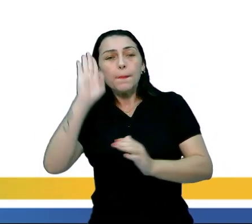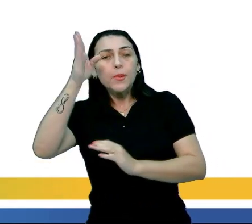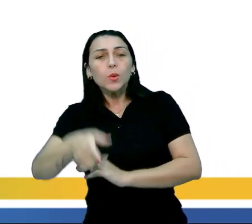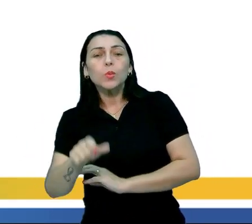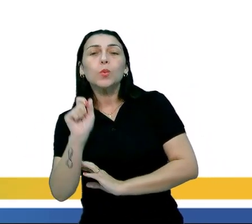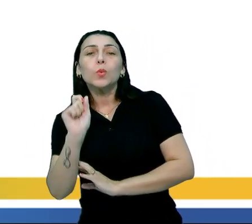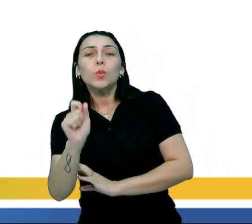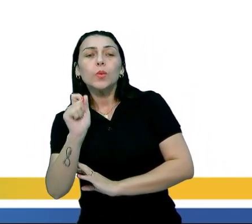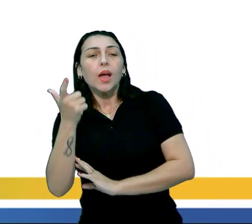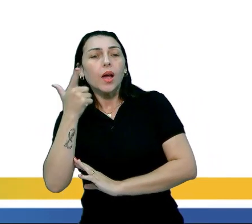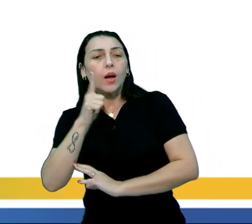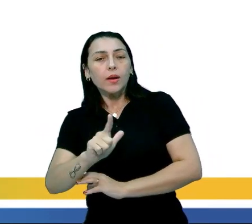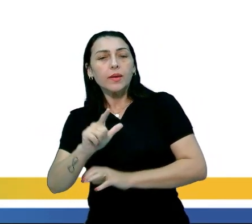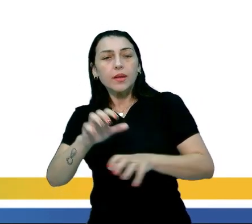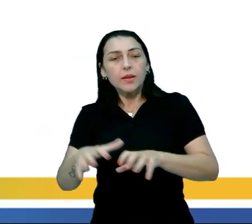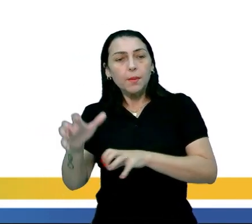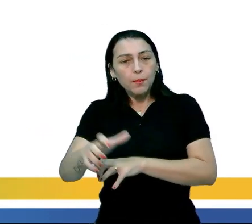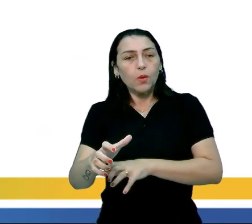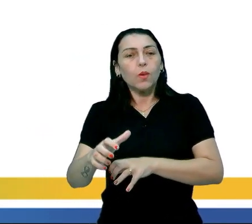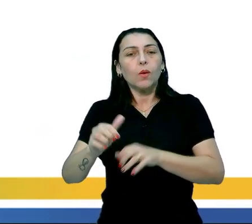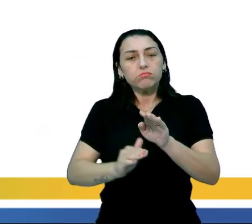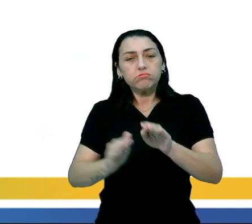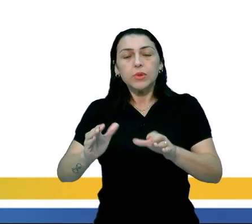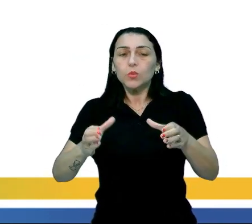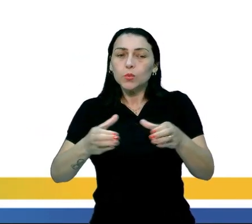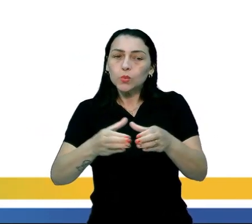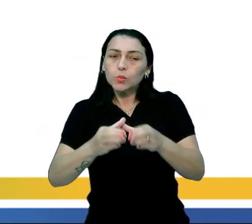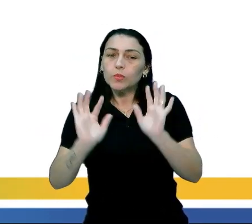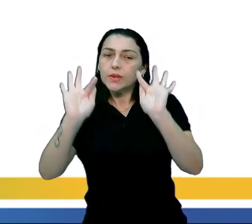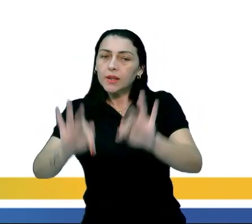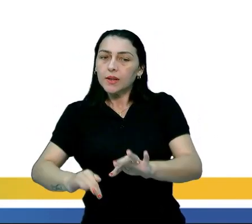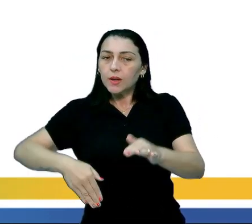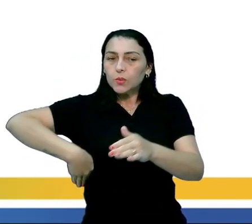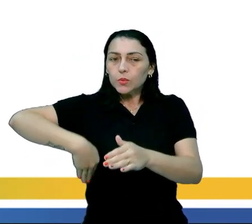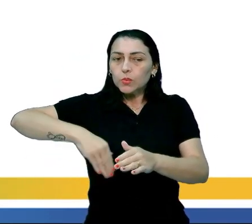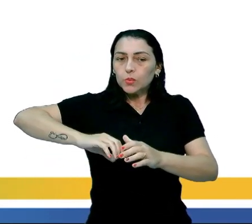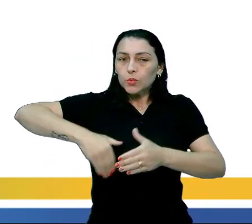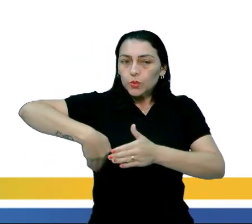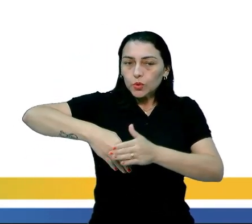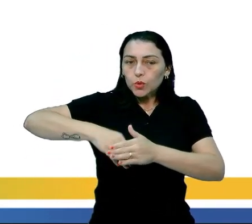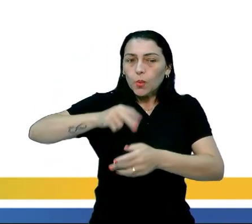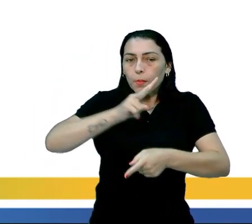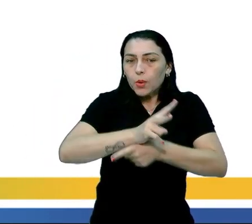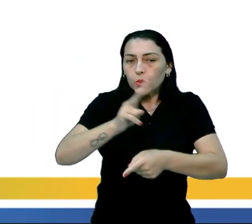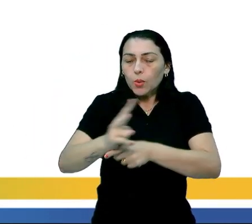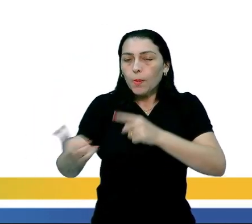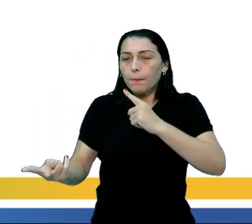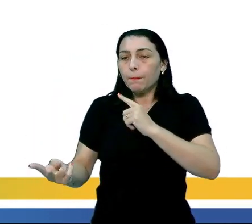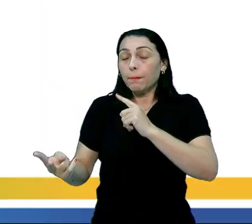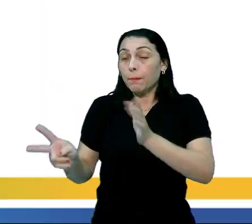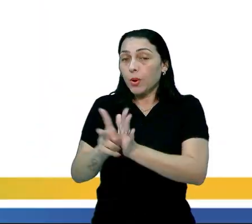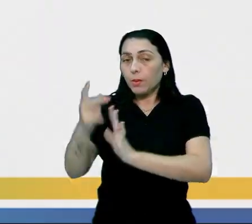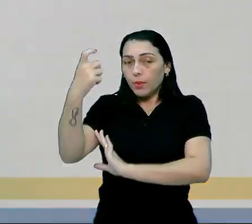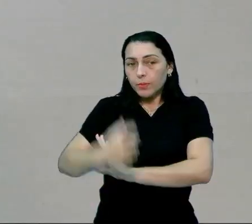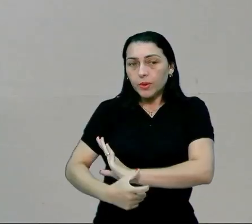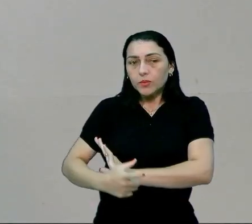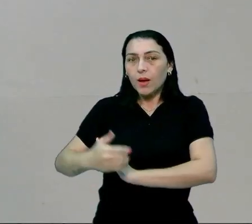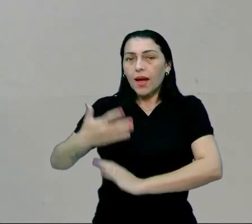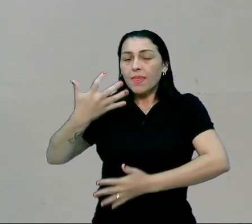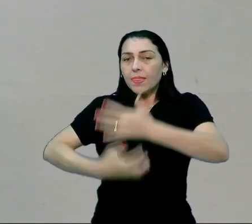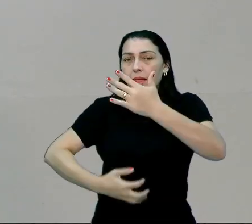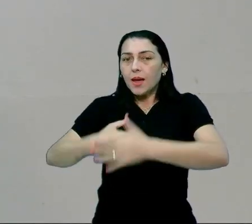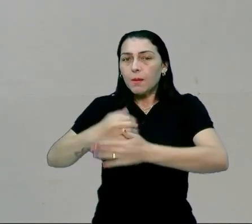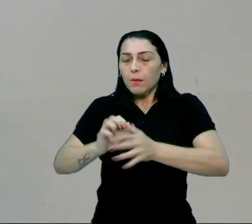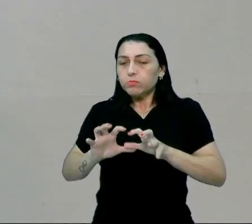de recuperação da bola, progressão da equipe, finalização da jogada, proteção do próprio alvo, impedimento